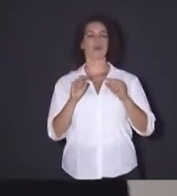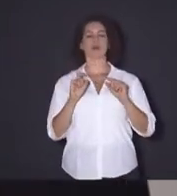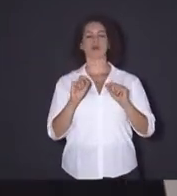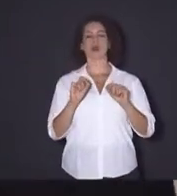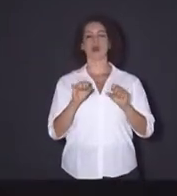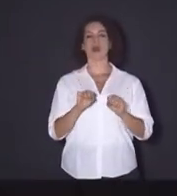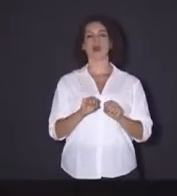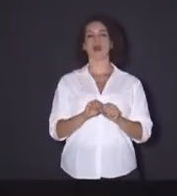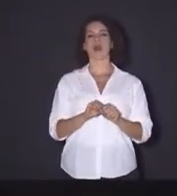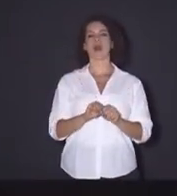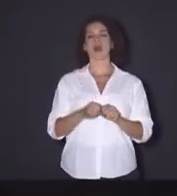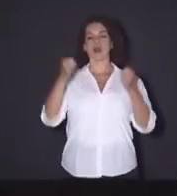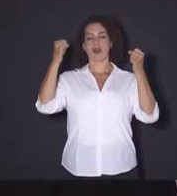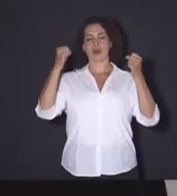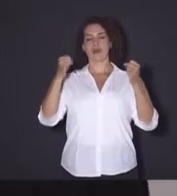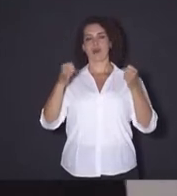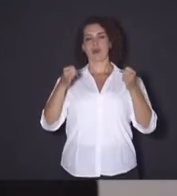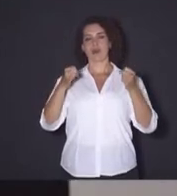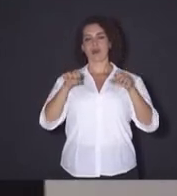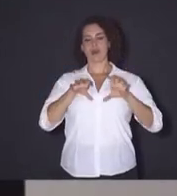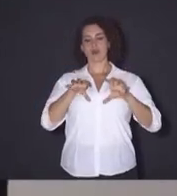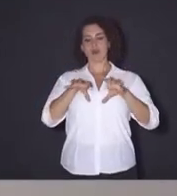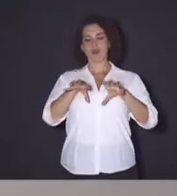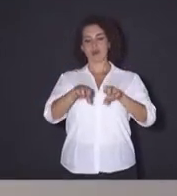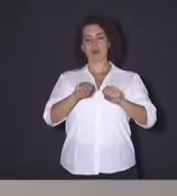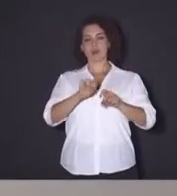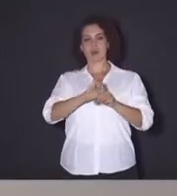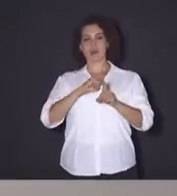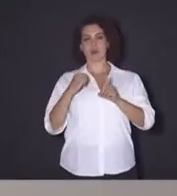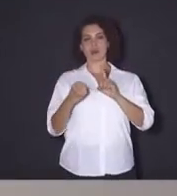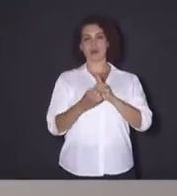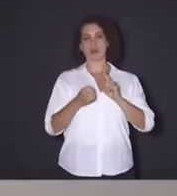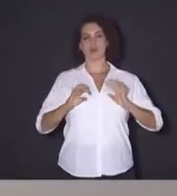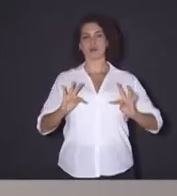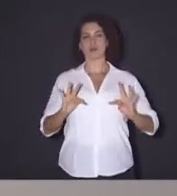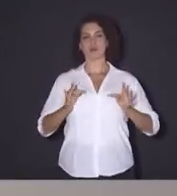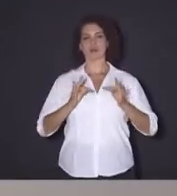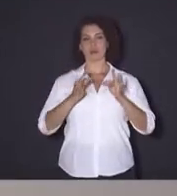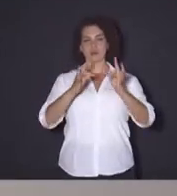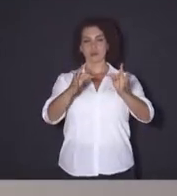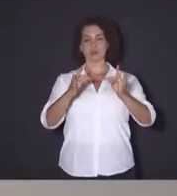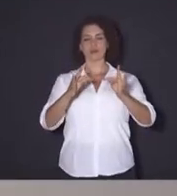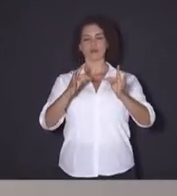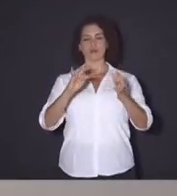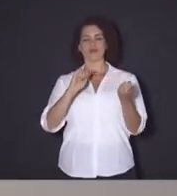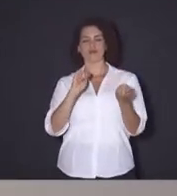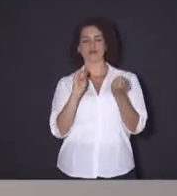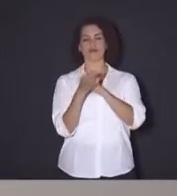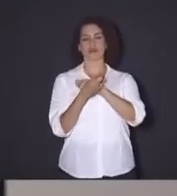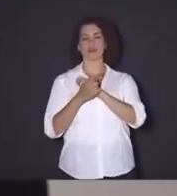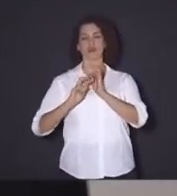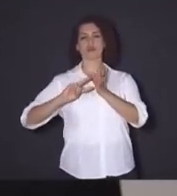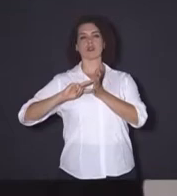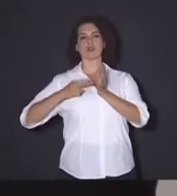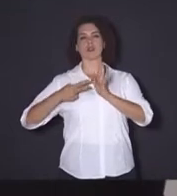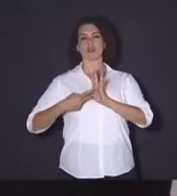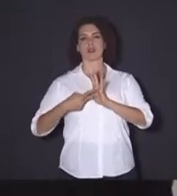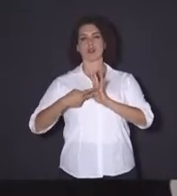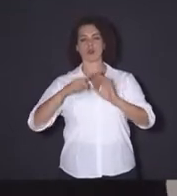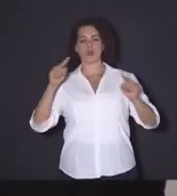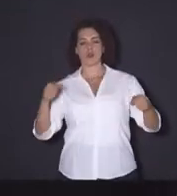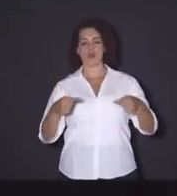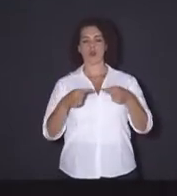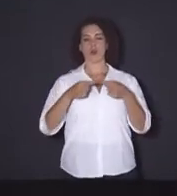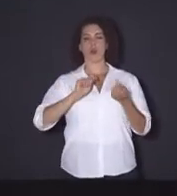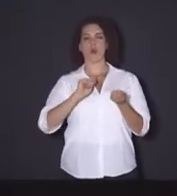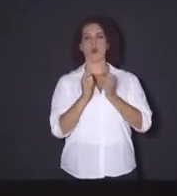quebra, de apropriação social da tecnologia, de ressignificação, de recombinação, como falava